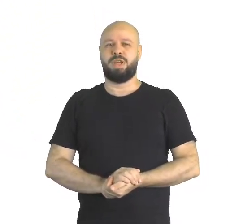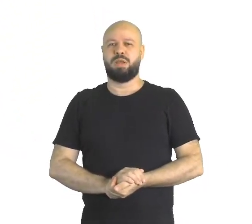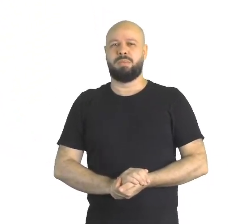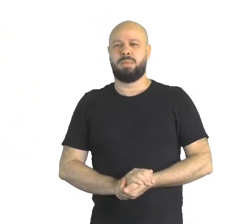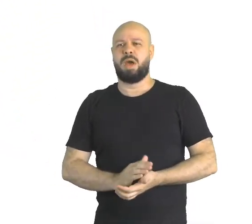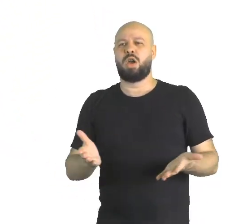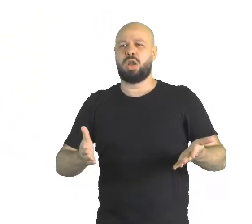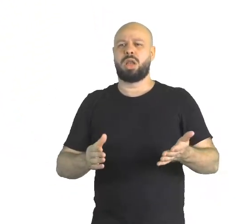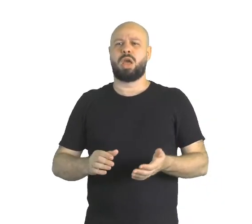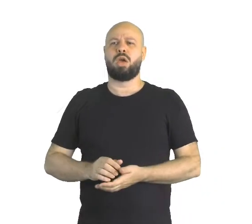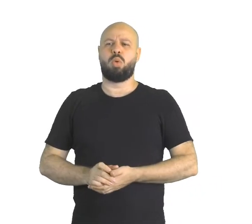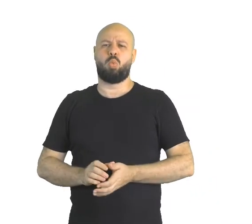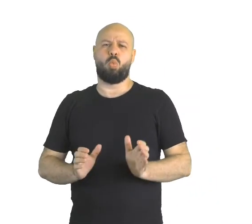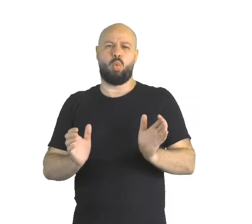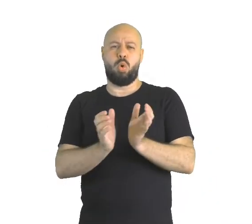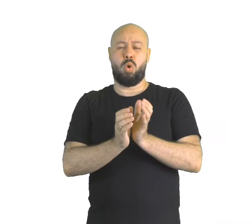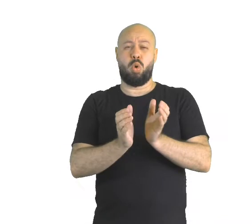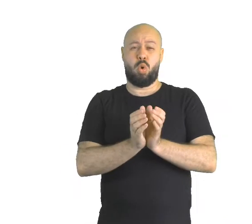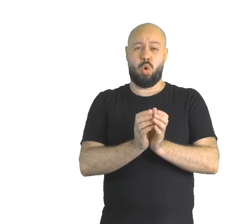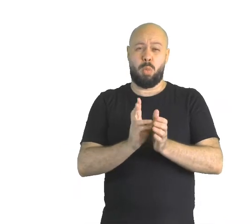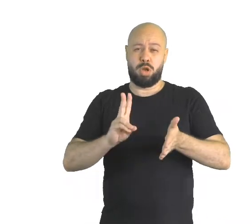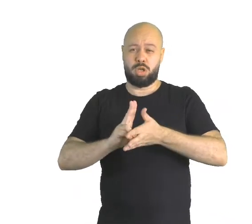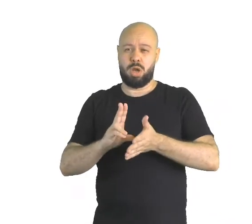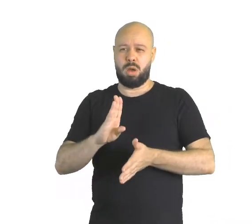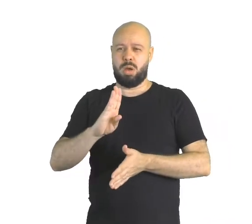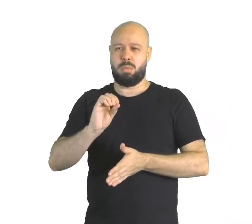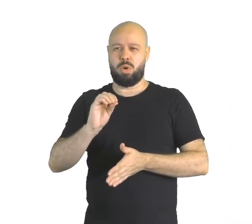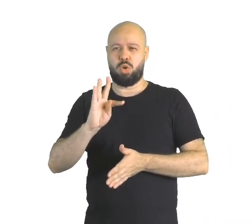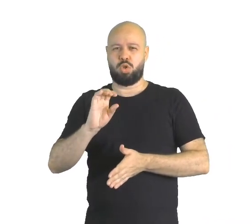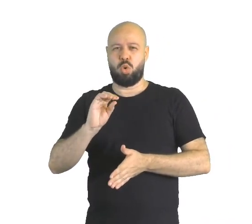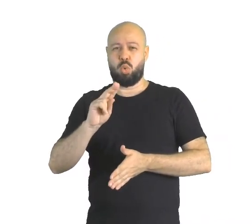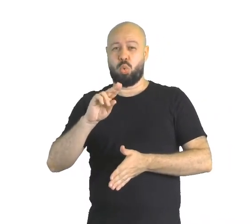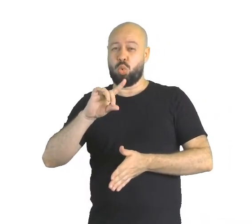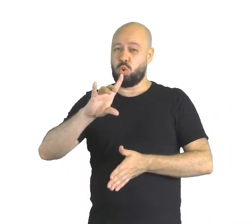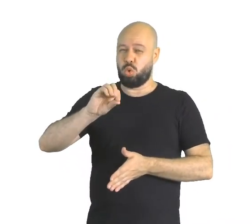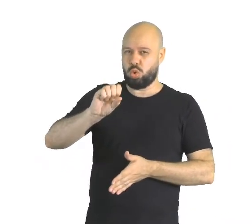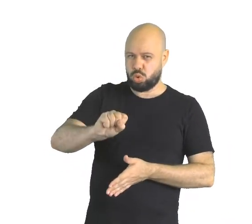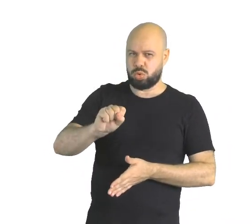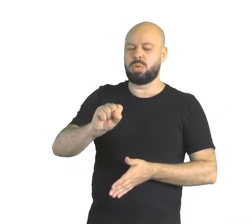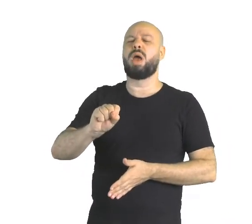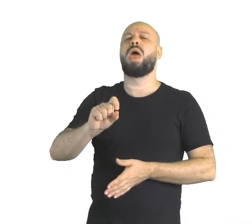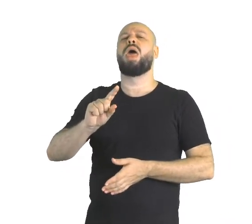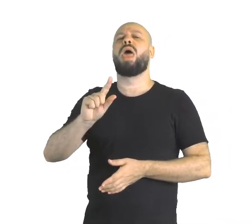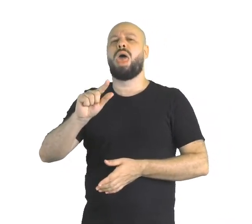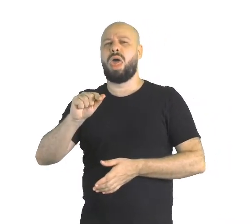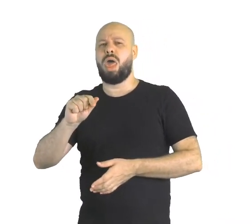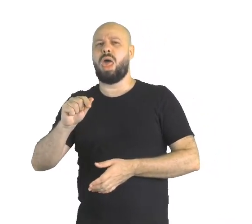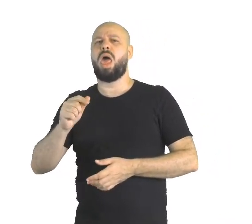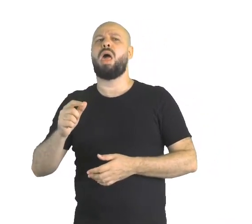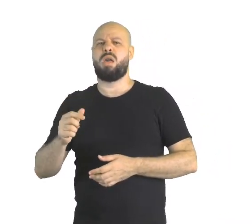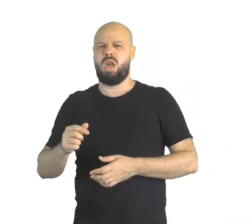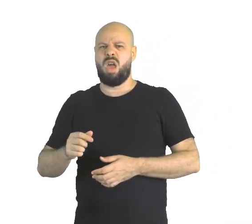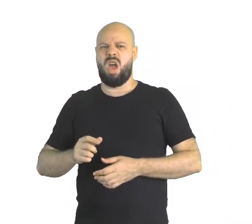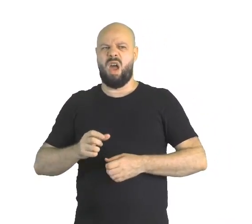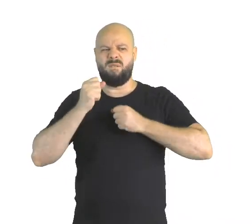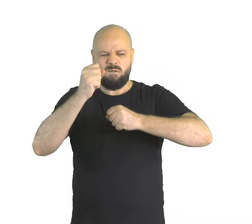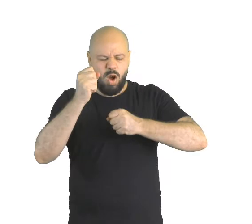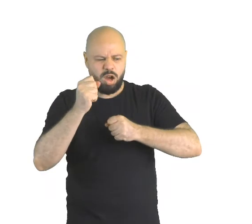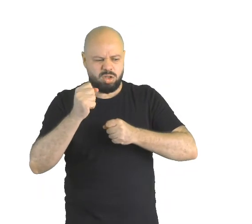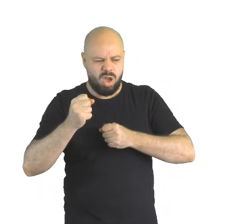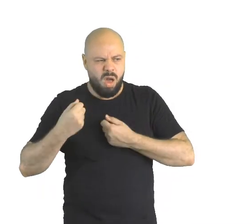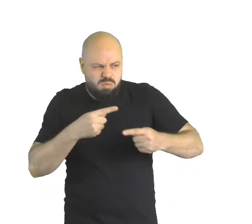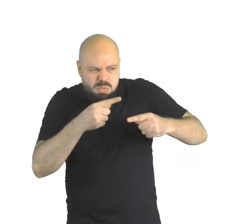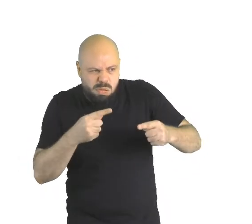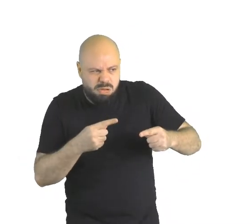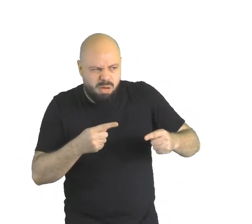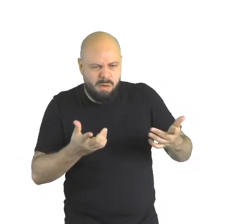dos botocudos. Os botocudos eram grandes guerreiros, eram uma tribo, uma nação indígena que